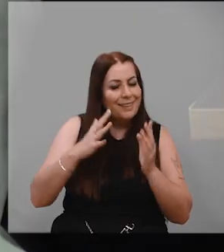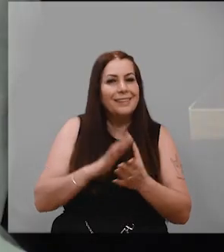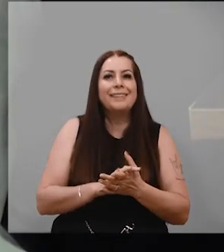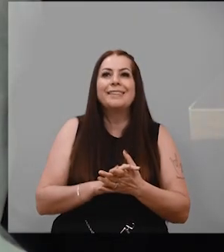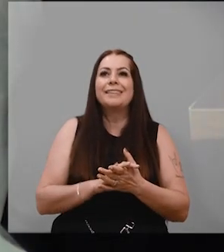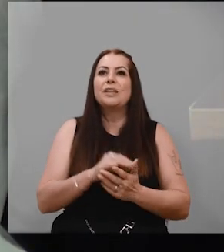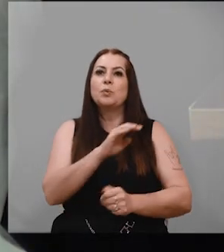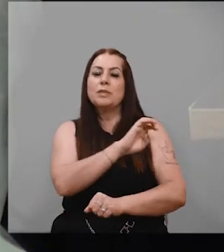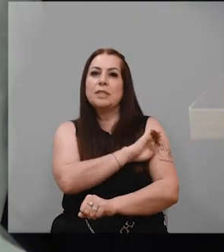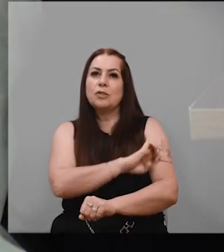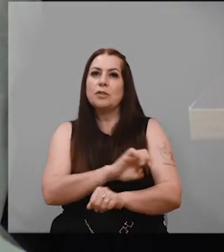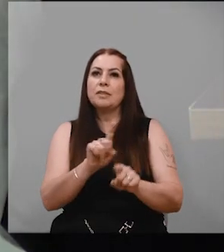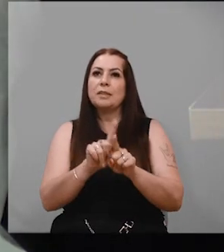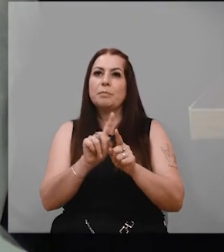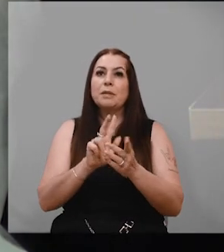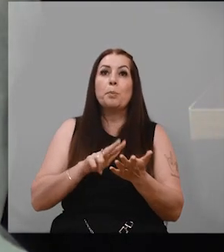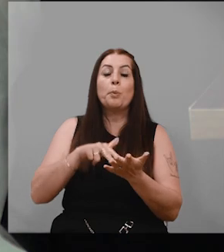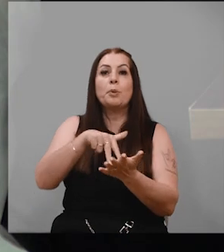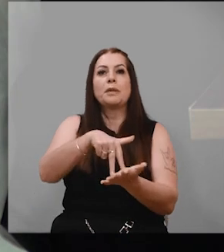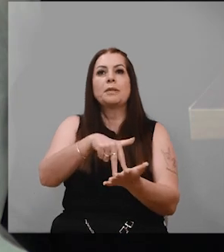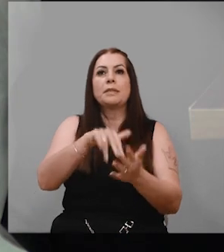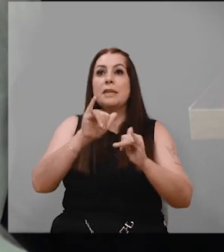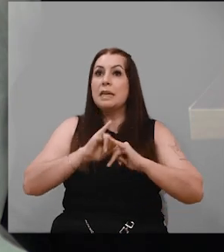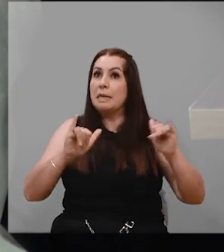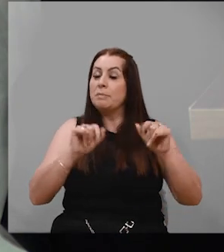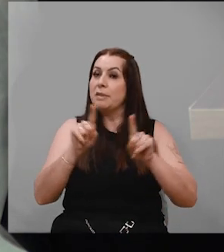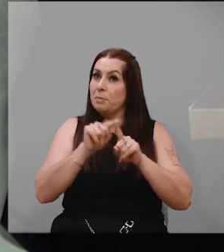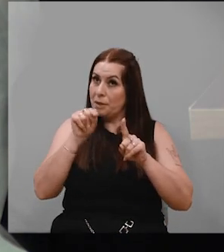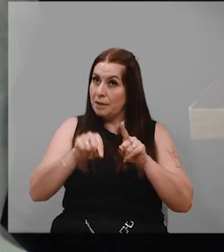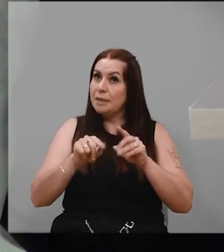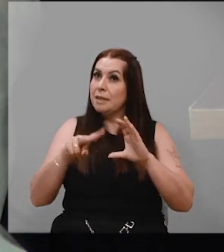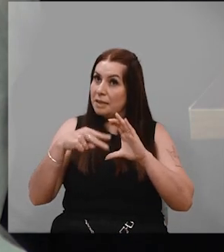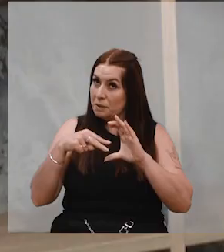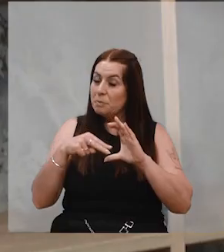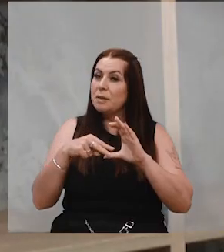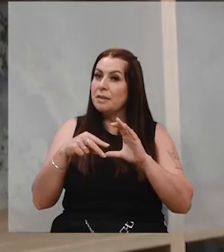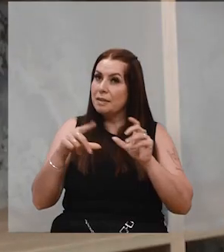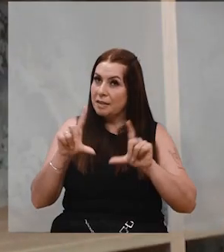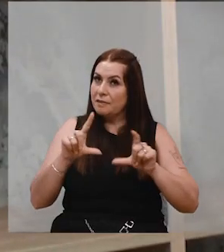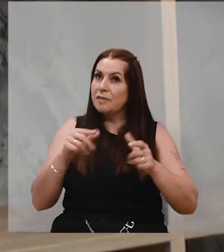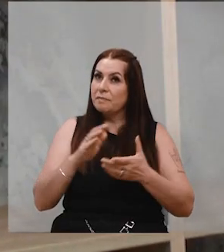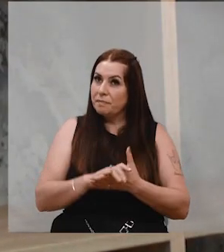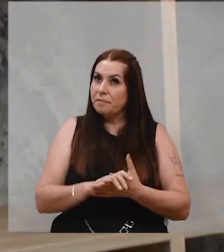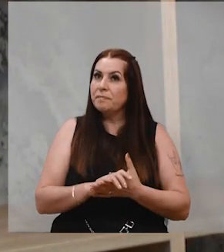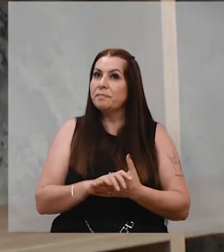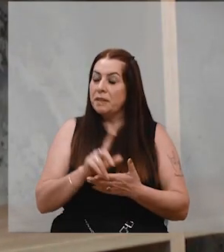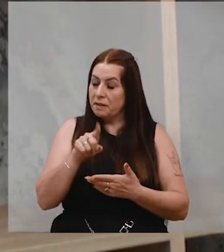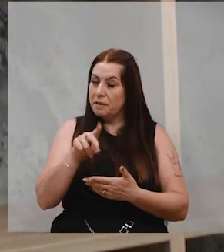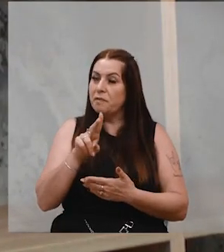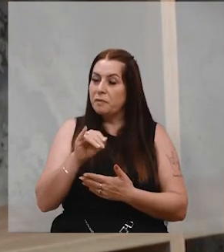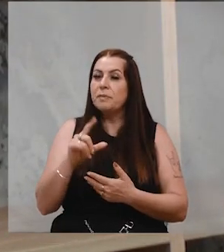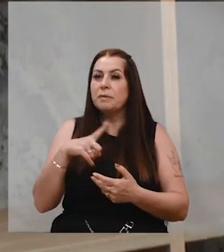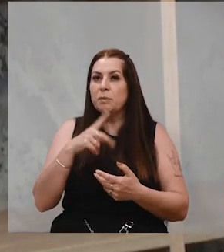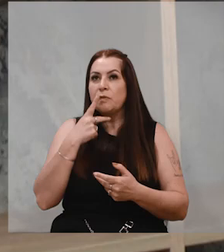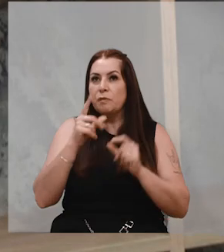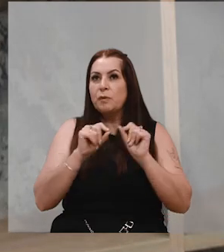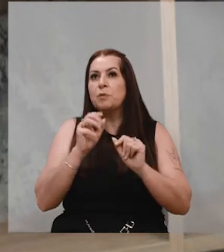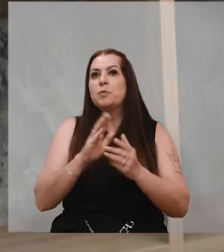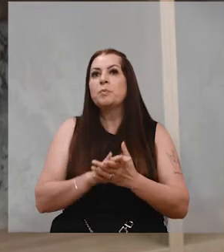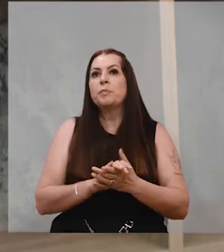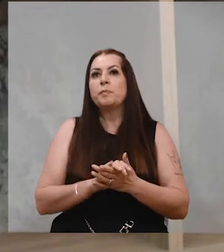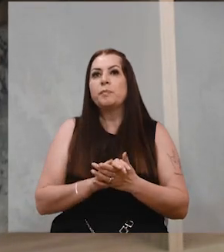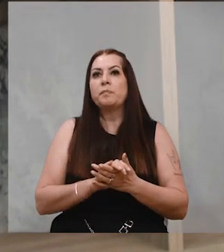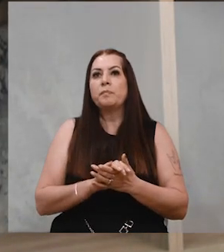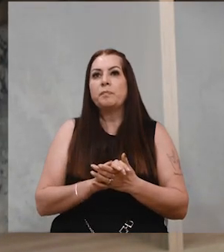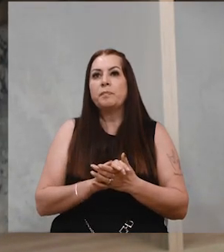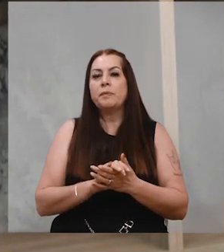os estagiários também protagonizaram campanhas aqui na Câmara de Vereadores, na TV Câmara, né, Vi? Sim. A gente falou, então, sobre